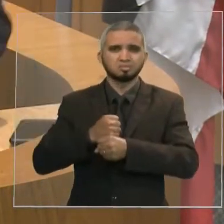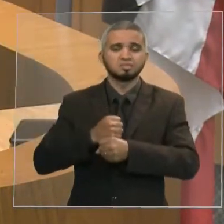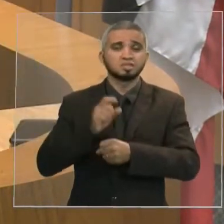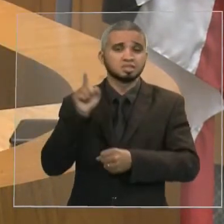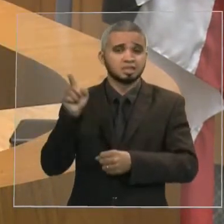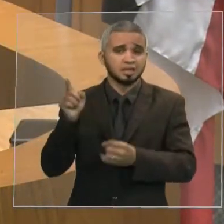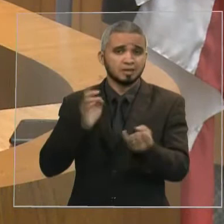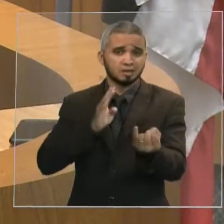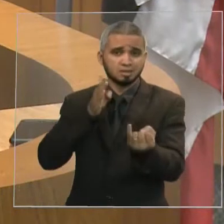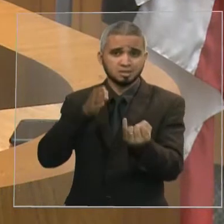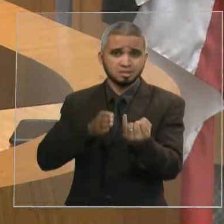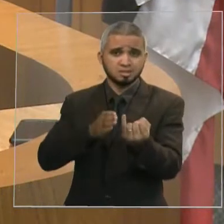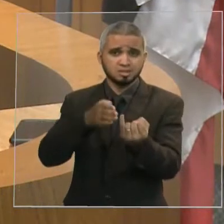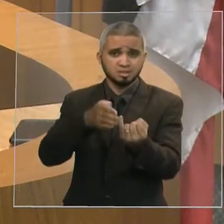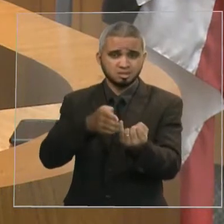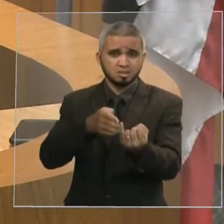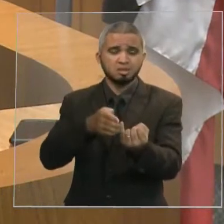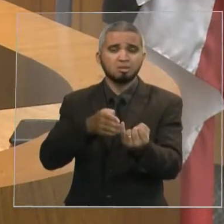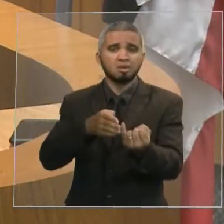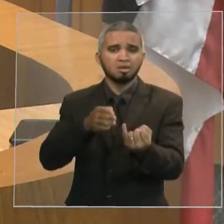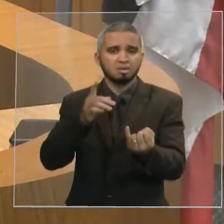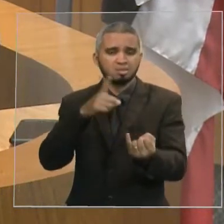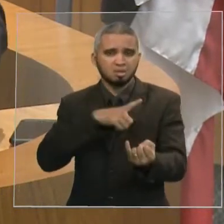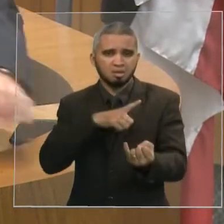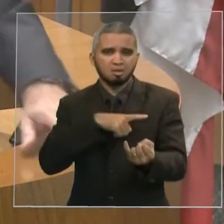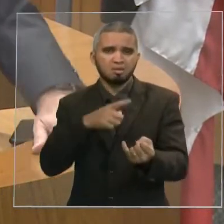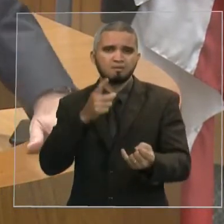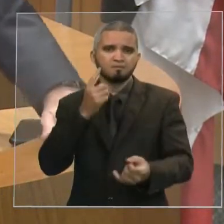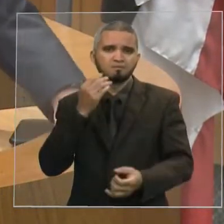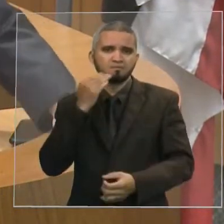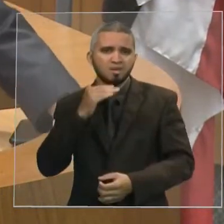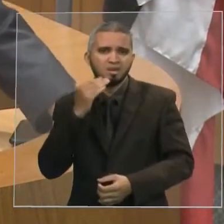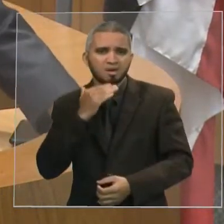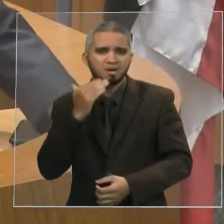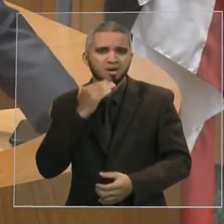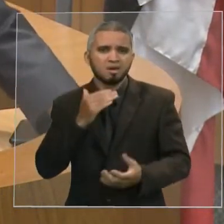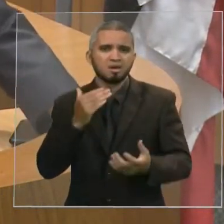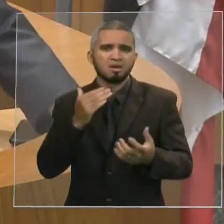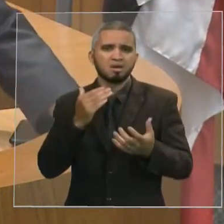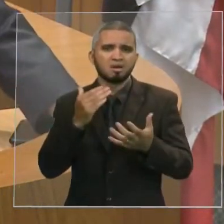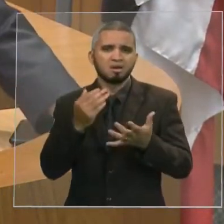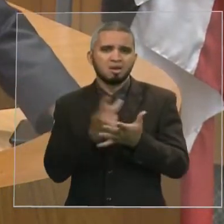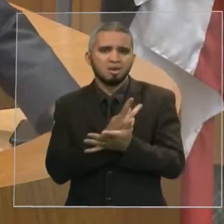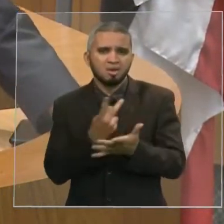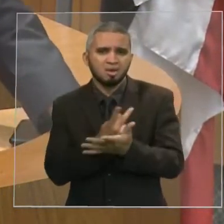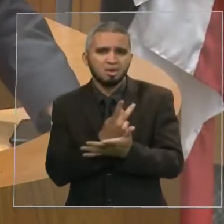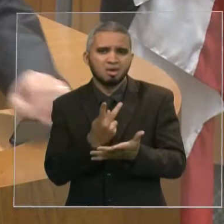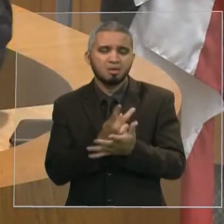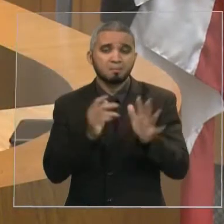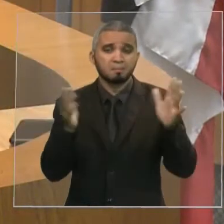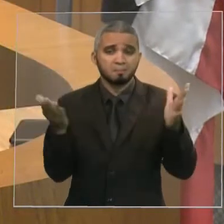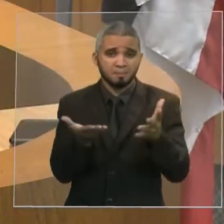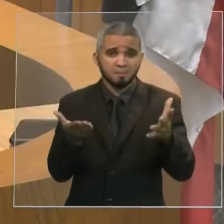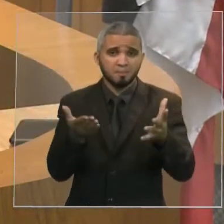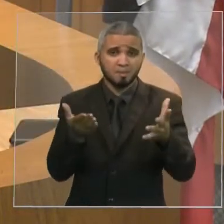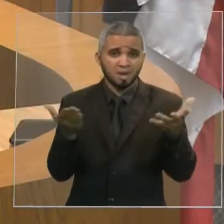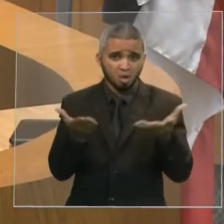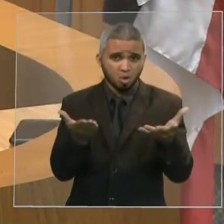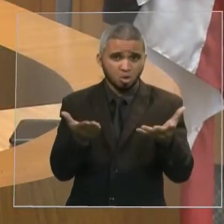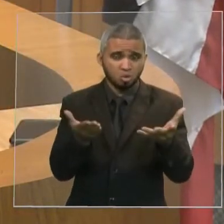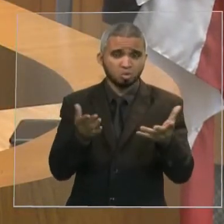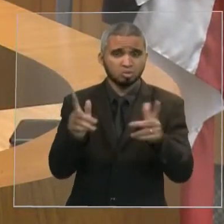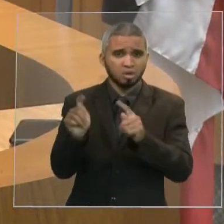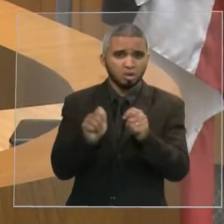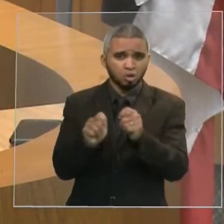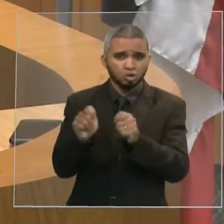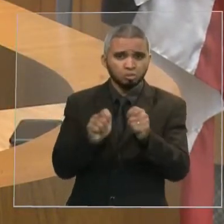na administração atual tem tido, sem dúvida nenhuma, economias de mais de 30 milhões de reais